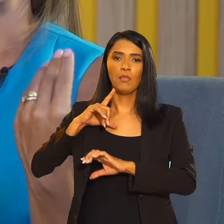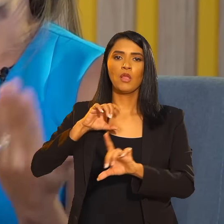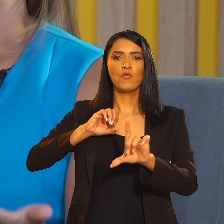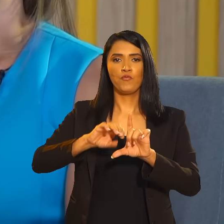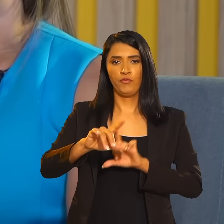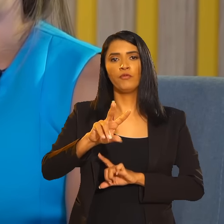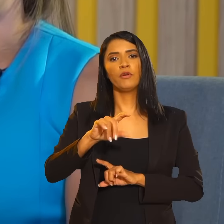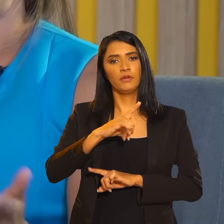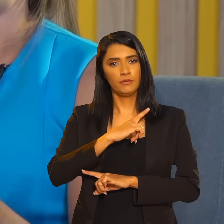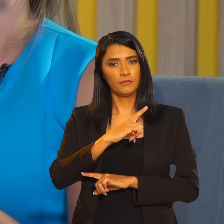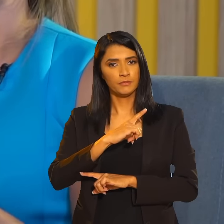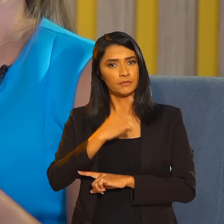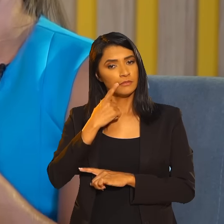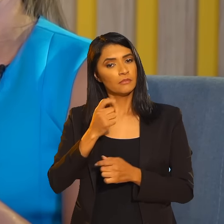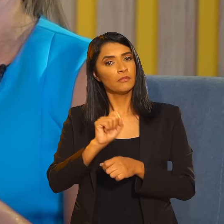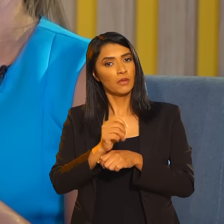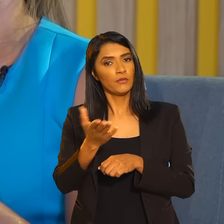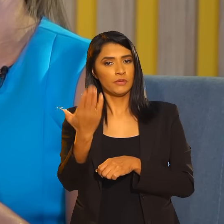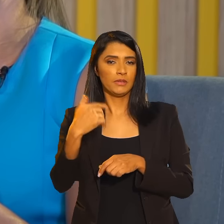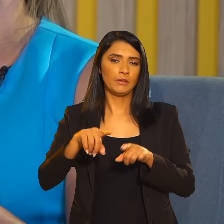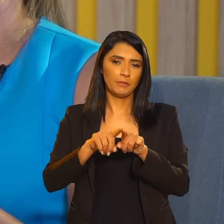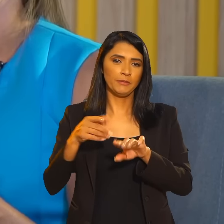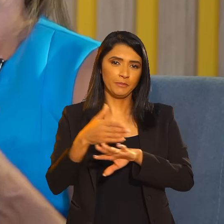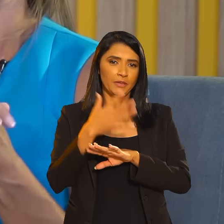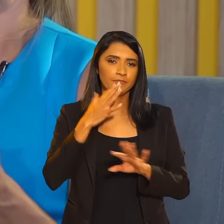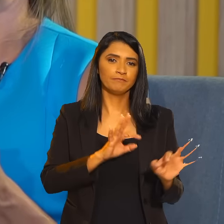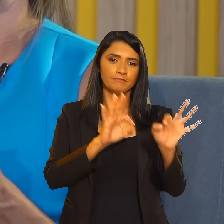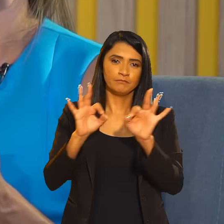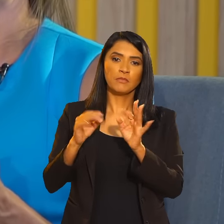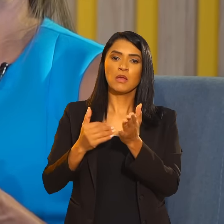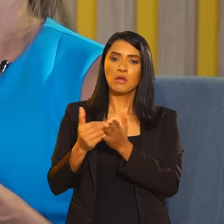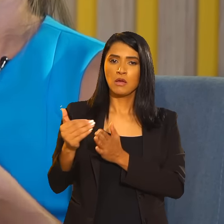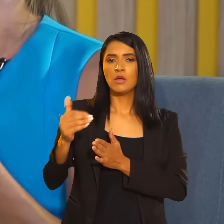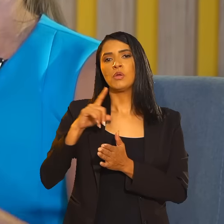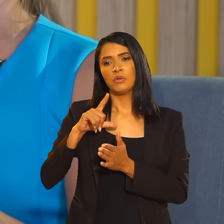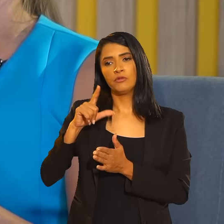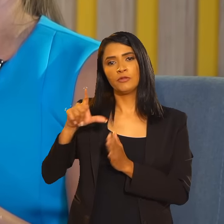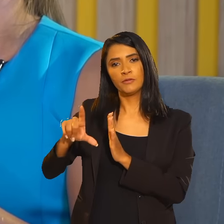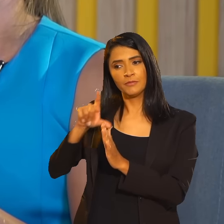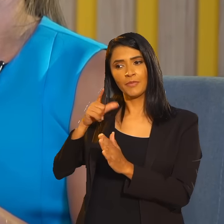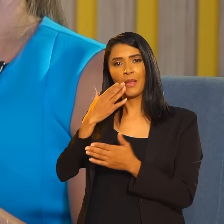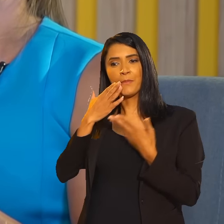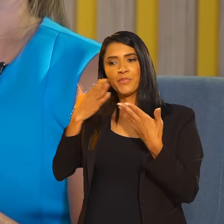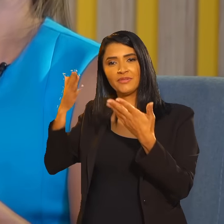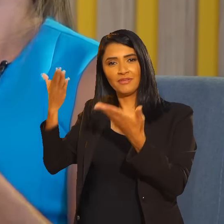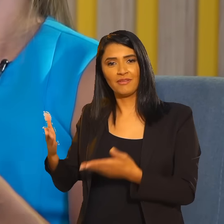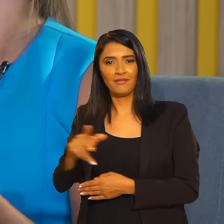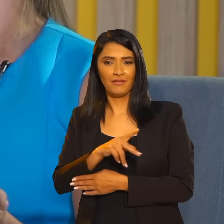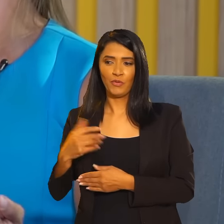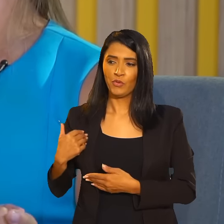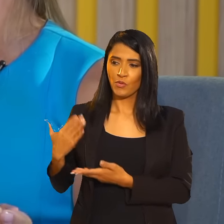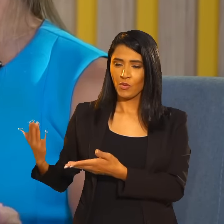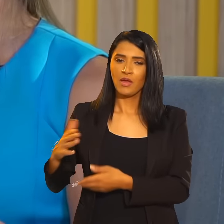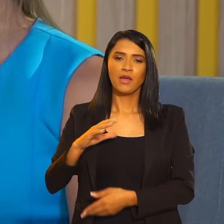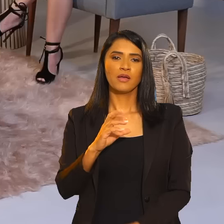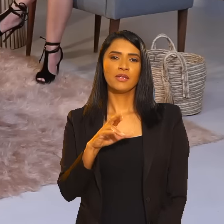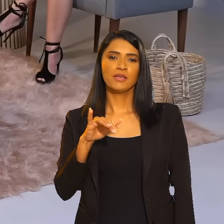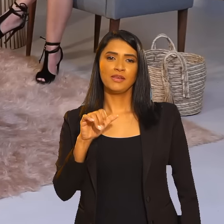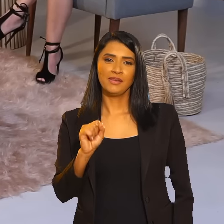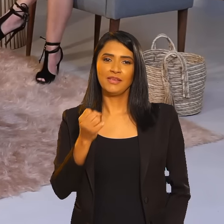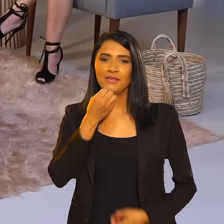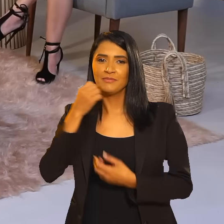transmitido ao vivo. Então, a gente conta com vocês lá também. Antes da gente começar, então, vamos apresentar os nossos professores. Aqui do meu ladinho a gente tem a nossa querida